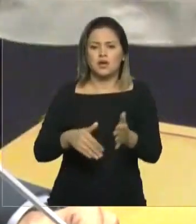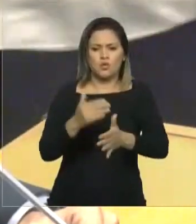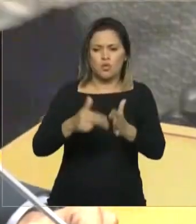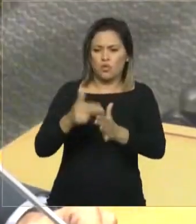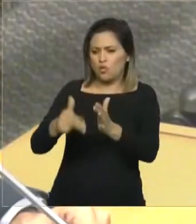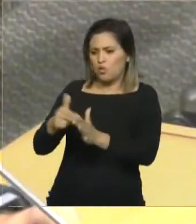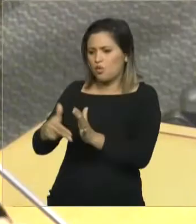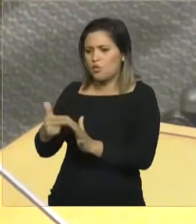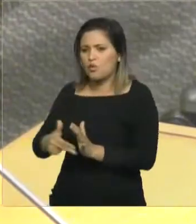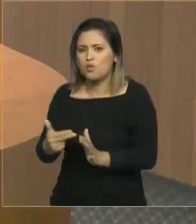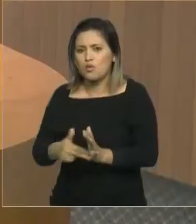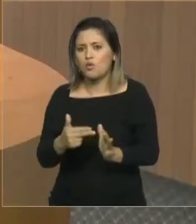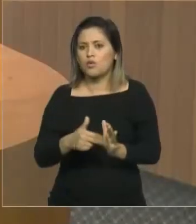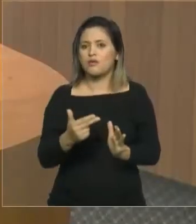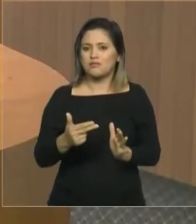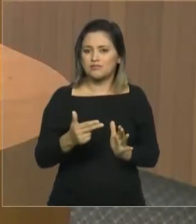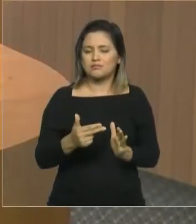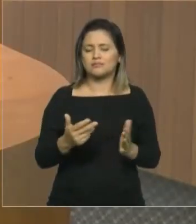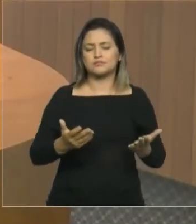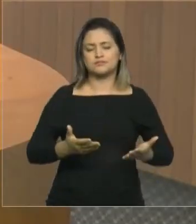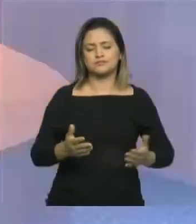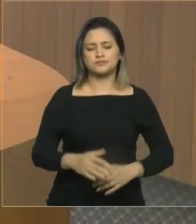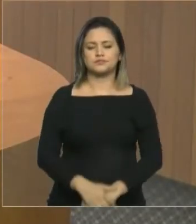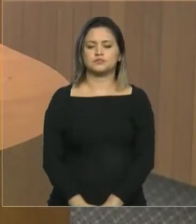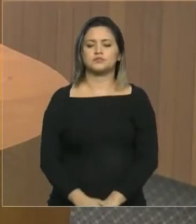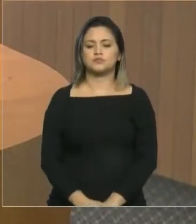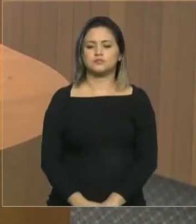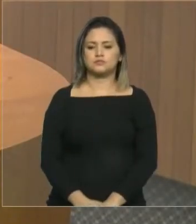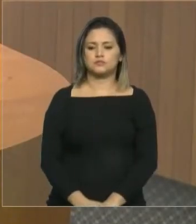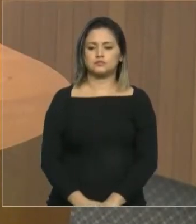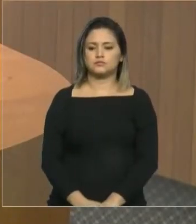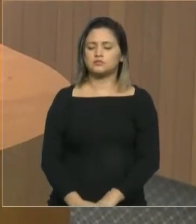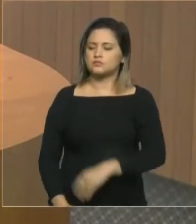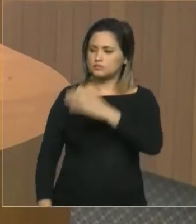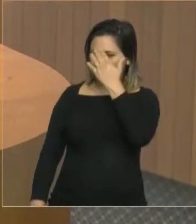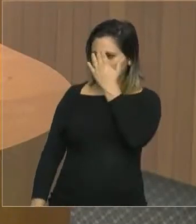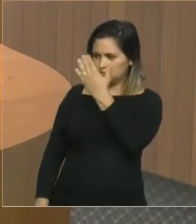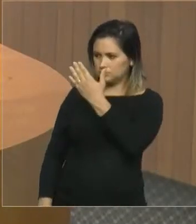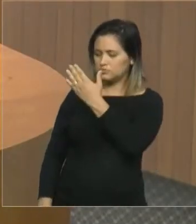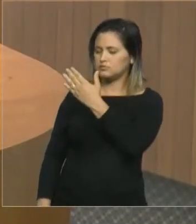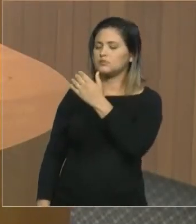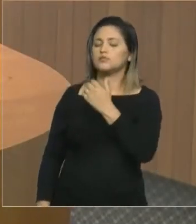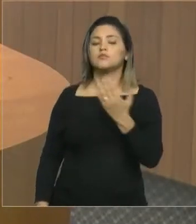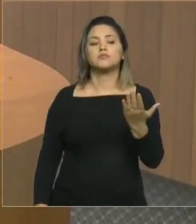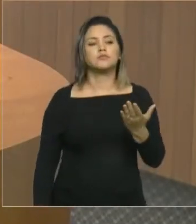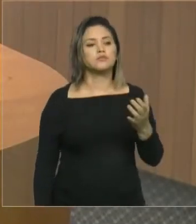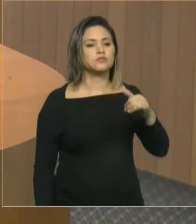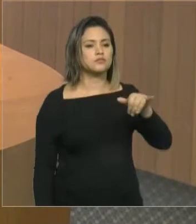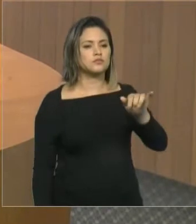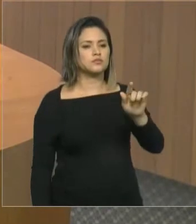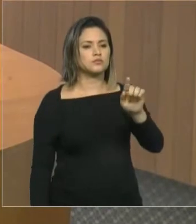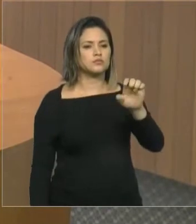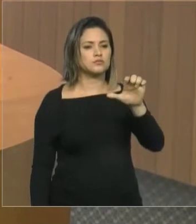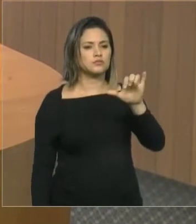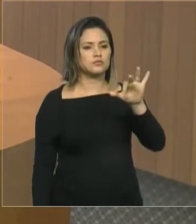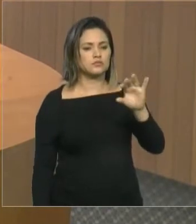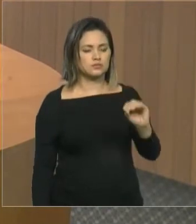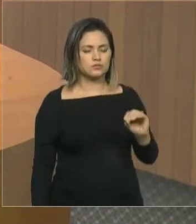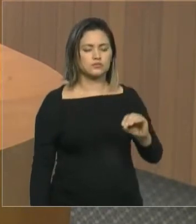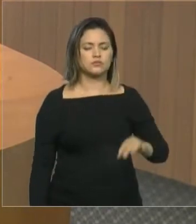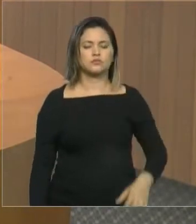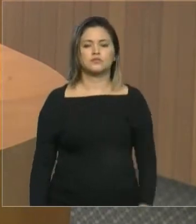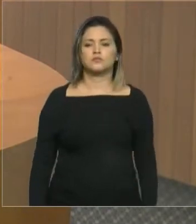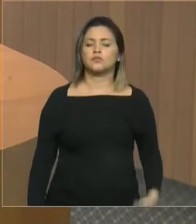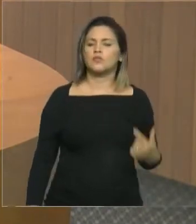todo. Deputado Neto. Obrigado, deputado Rafael. Deputado doutor Iglesias, por gentileza. Obrigado. Eu fico muito feliz de participar de